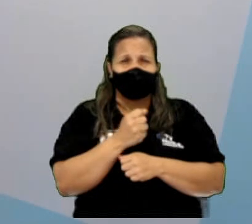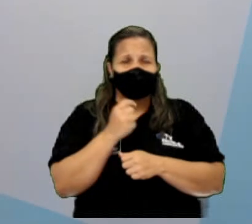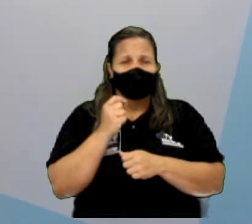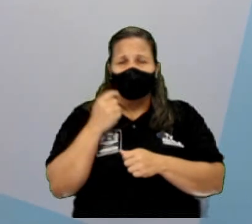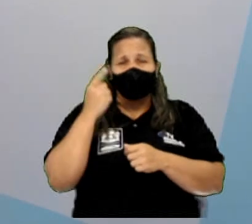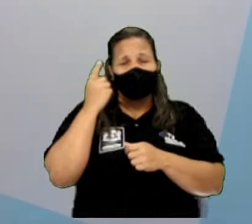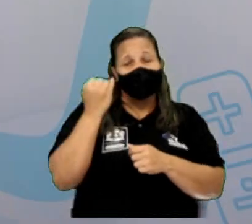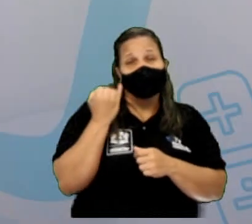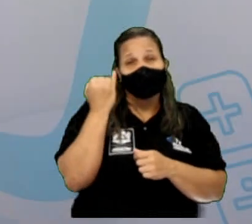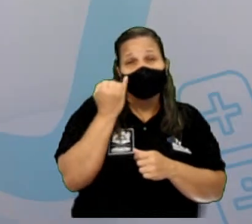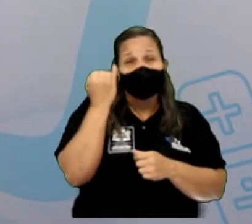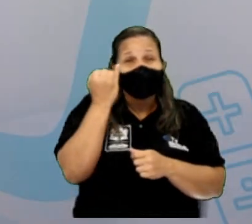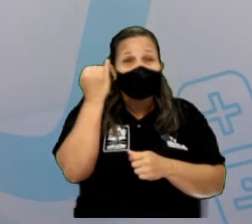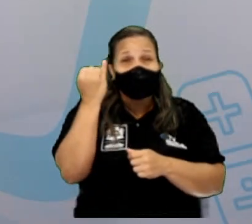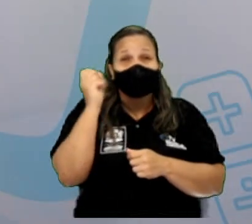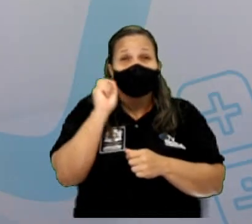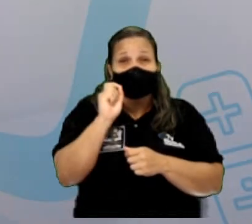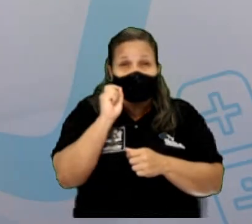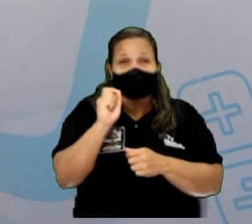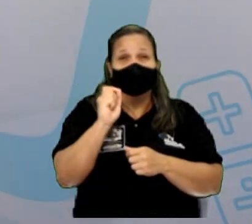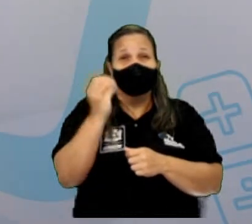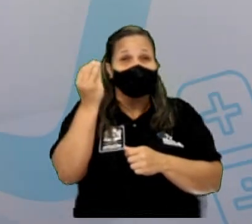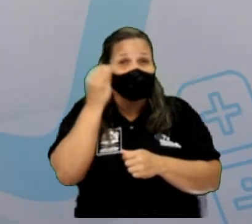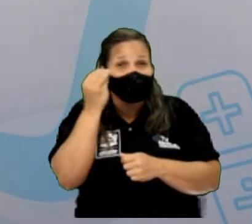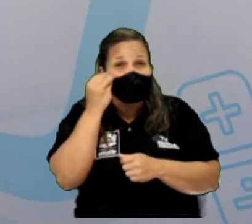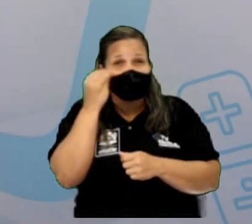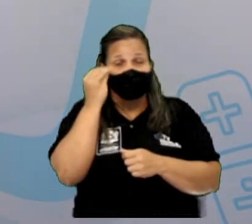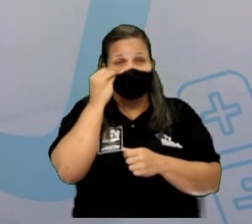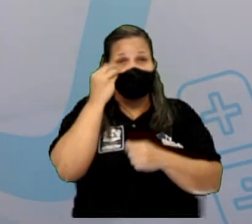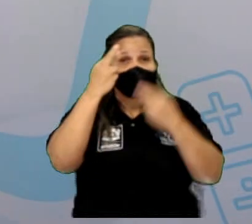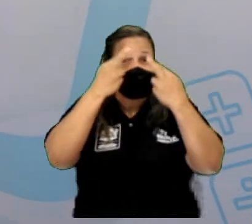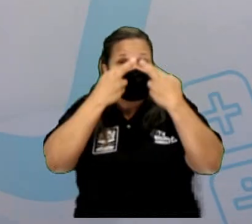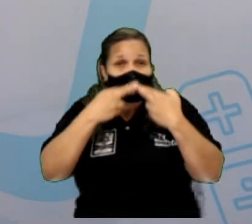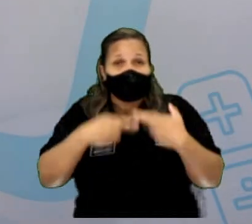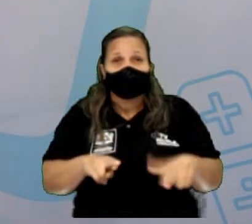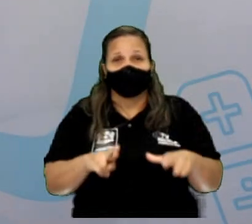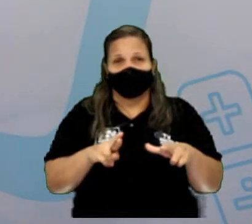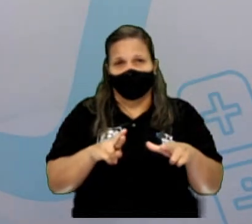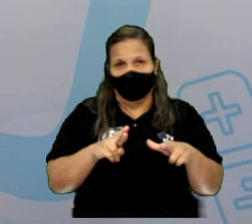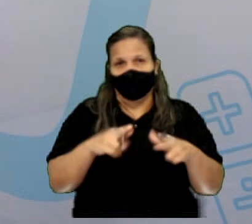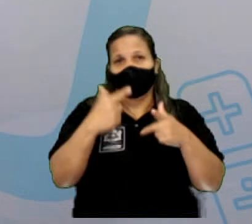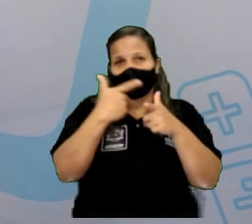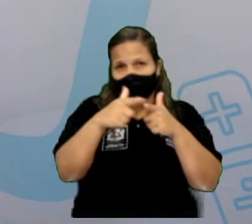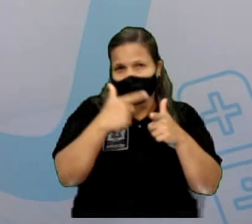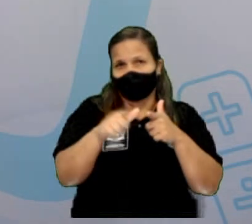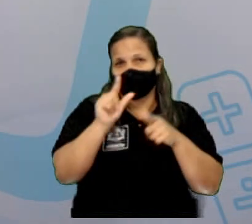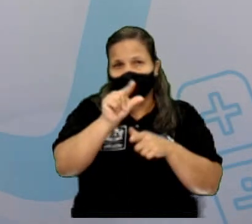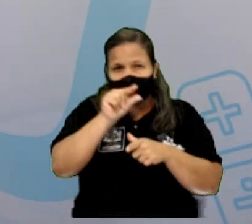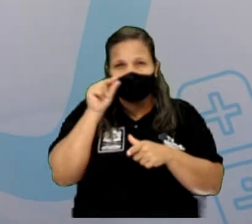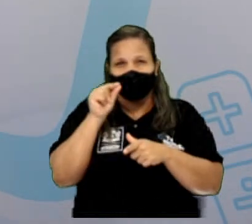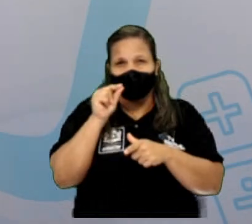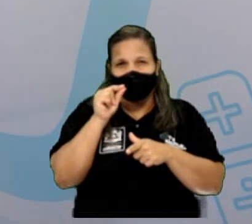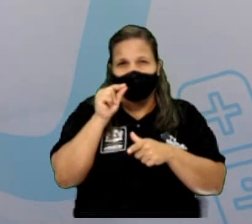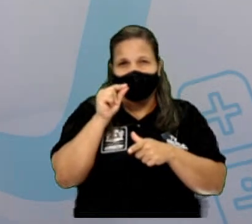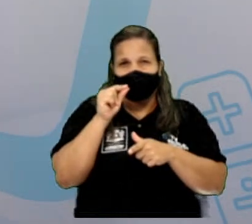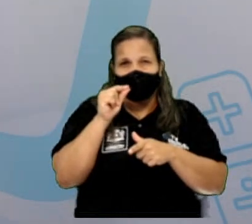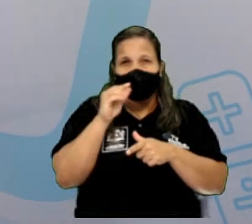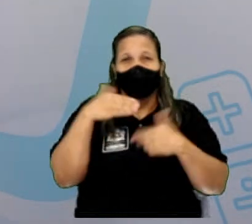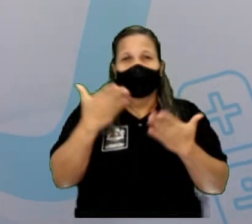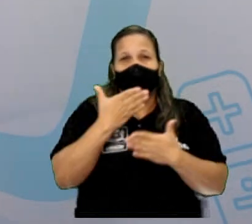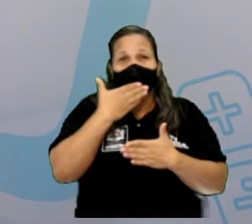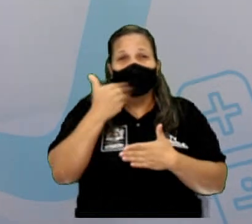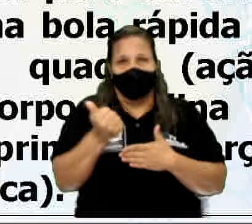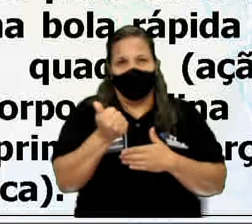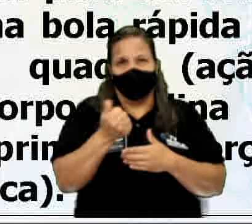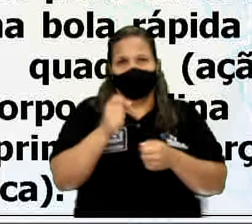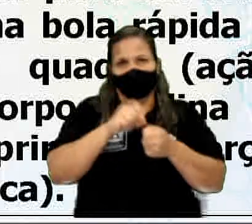saber realizar. Da mesma forma que não adianta ela saber realizar, mas não fazer as melhores escolhas. Outro exemplo,